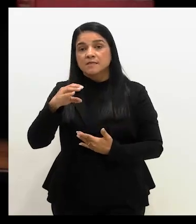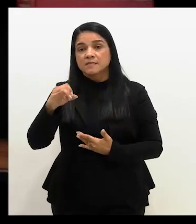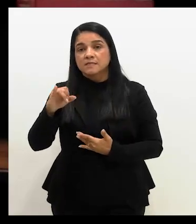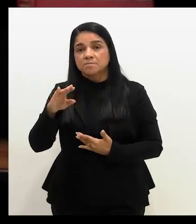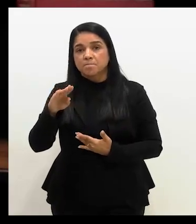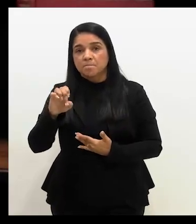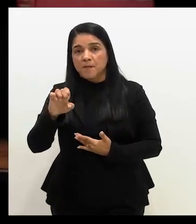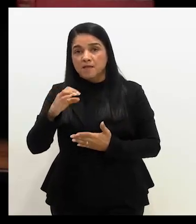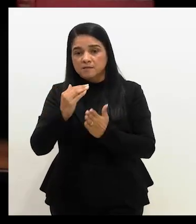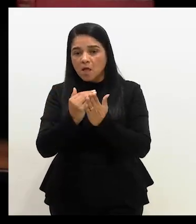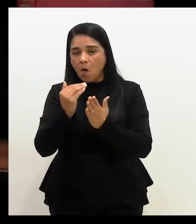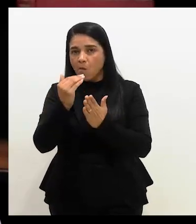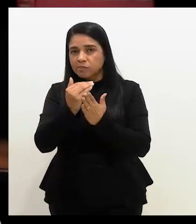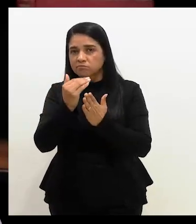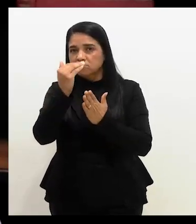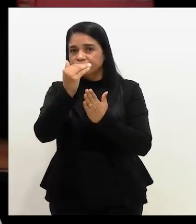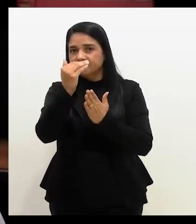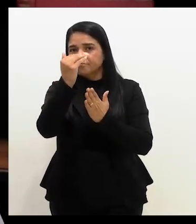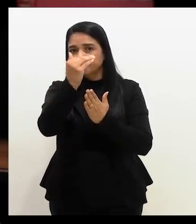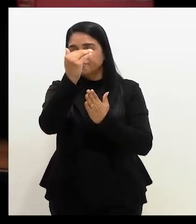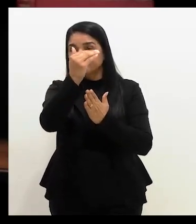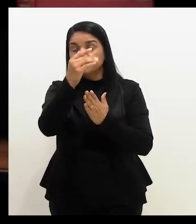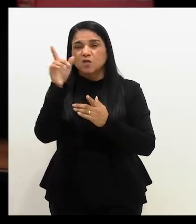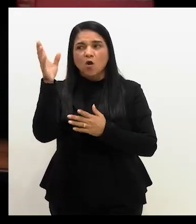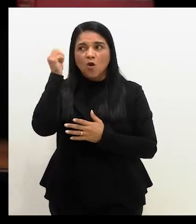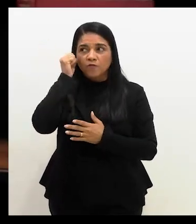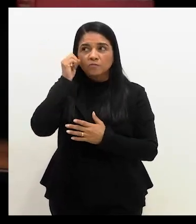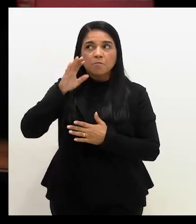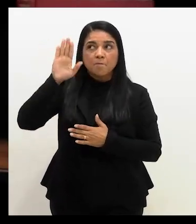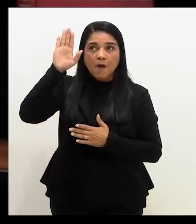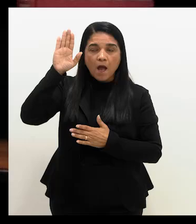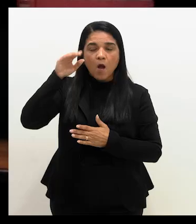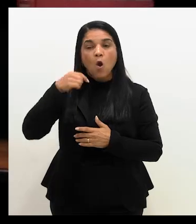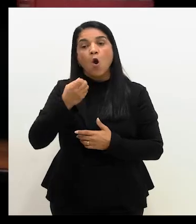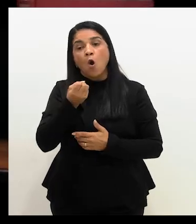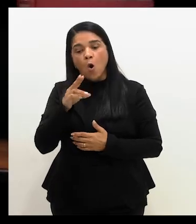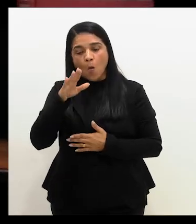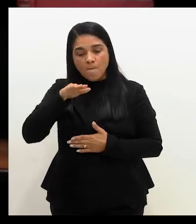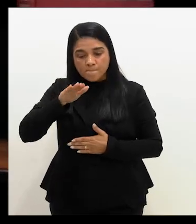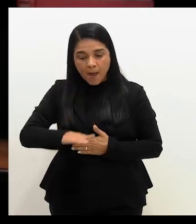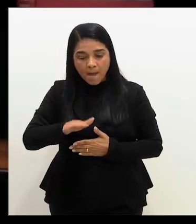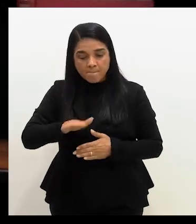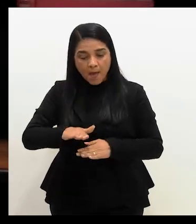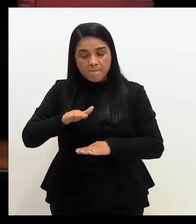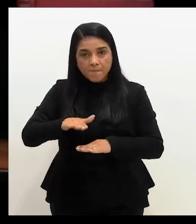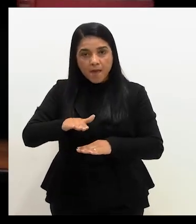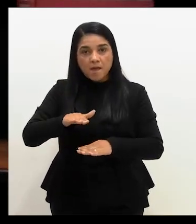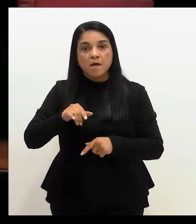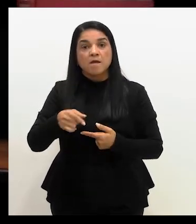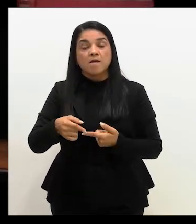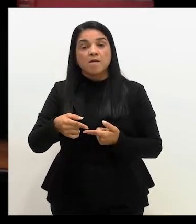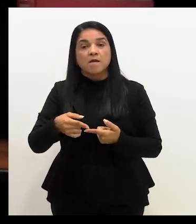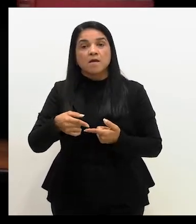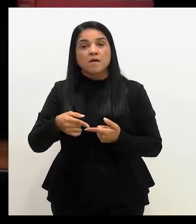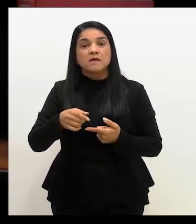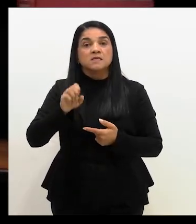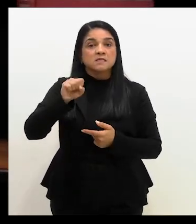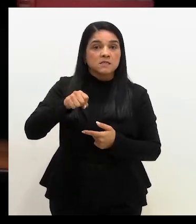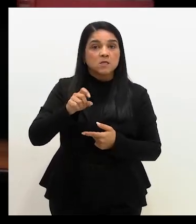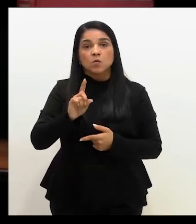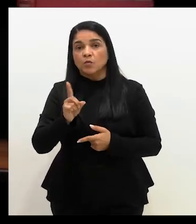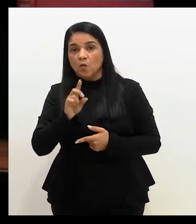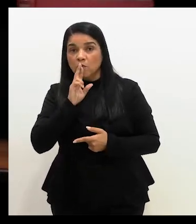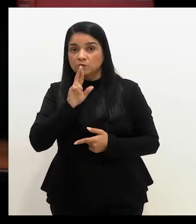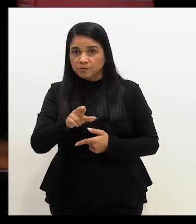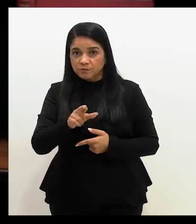colocando decibéis crescentes e falando para ele poder dizer que ele está escutando, levantar a mão ou apertar um botão, que sim ou não. E nisso a